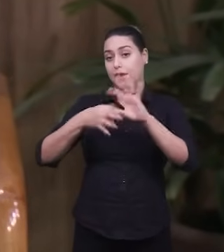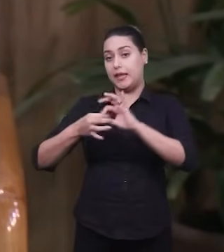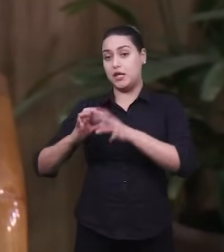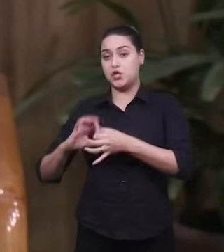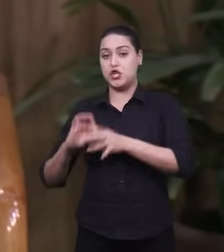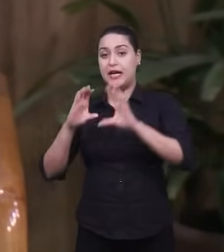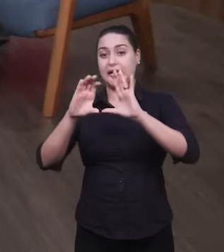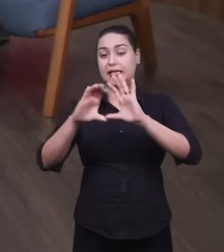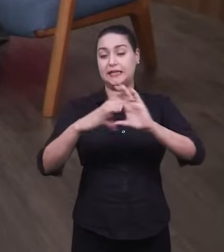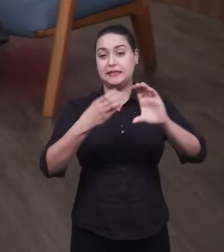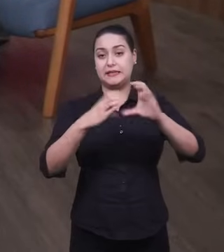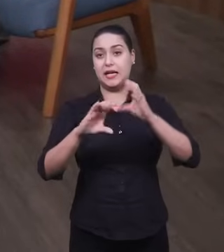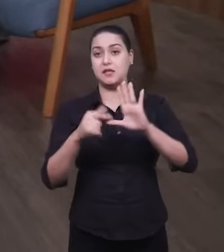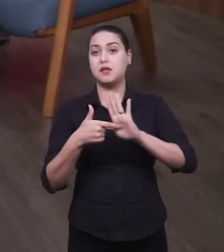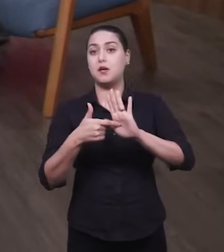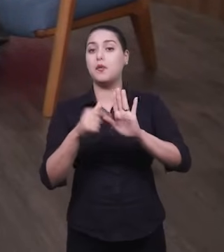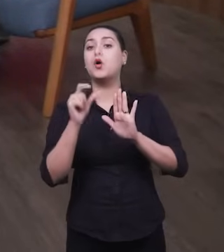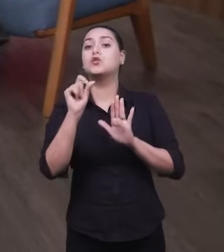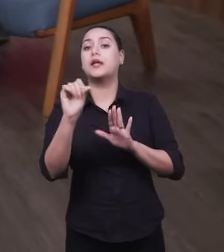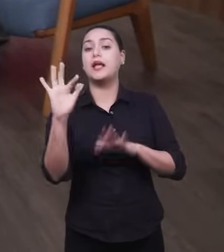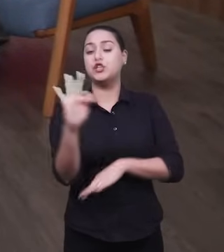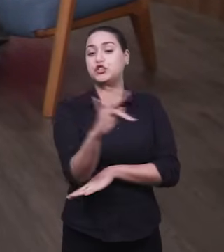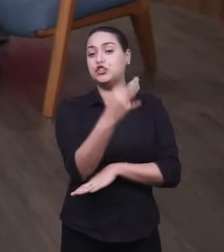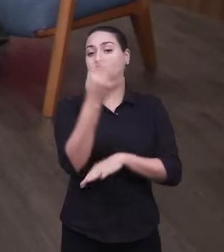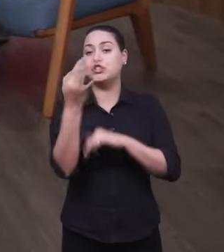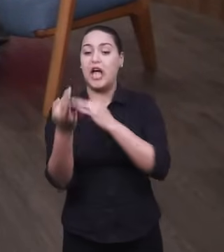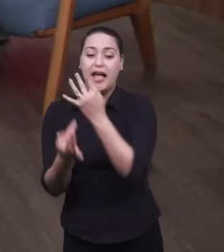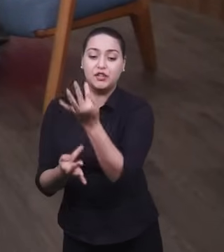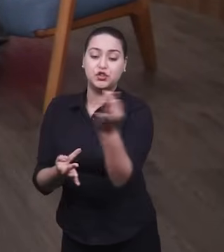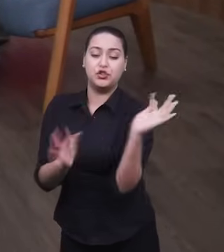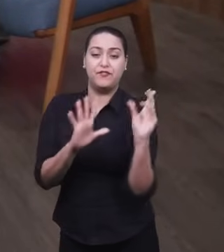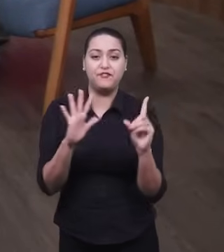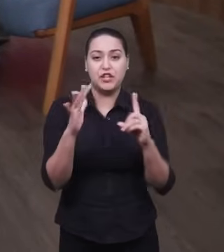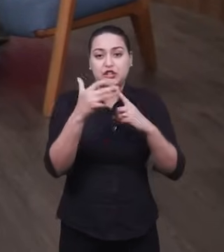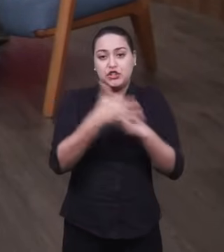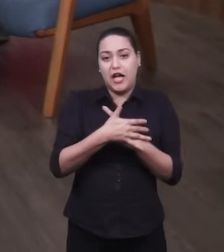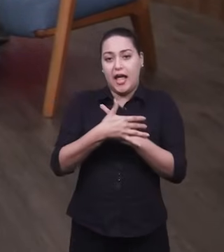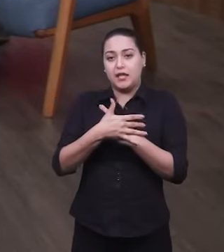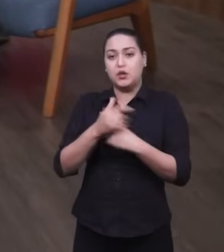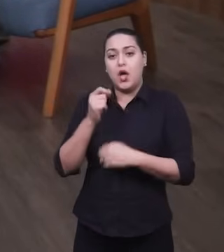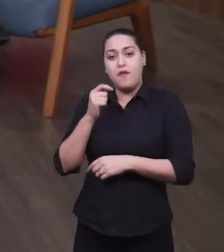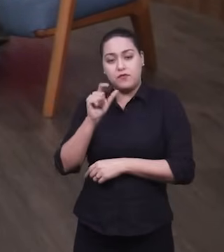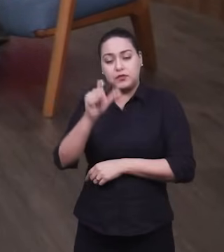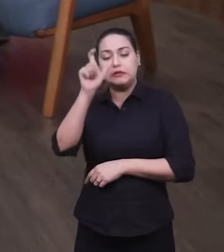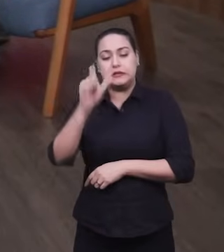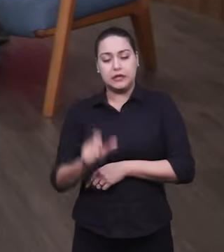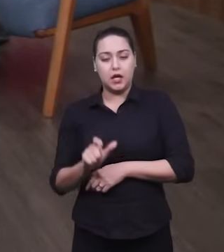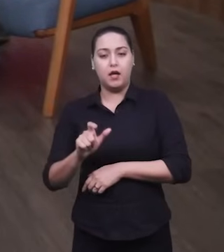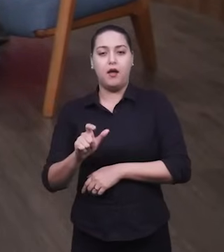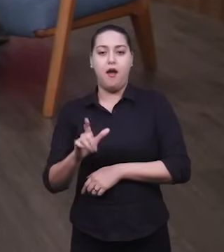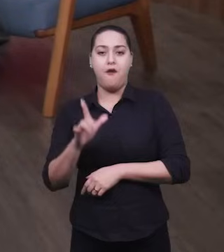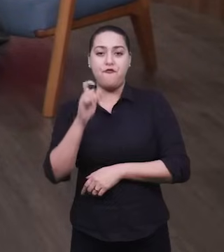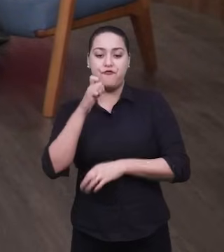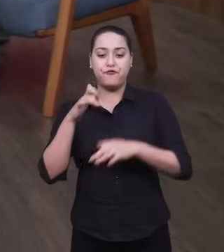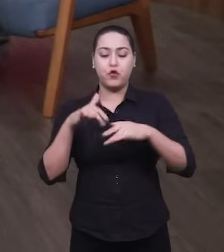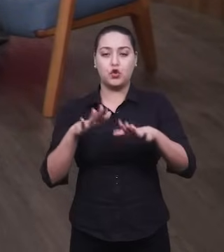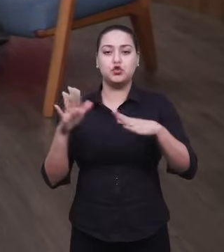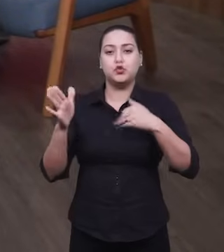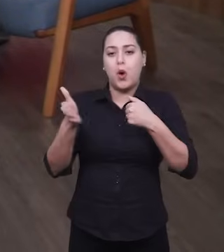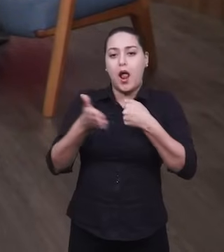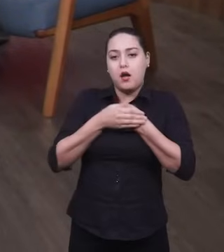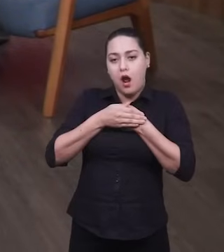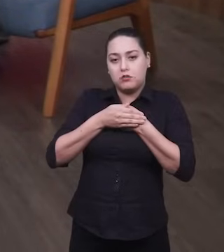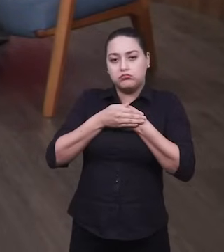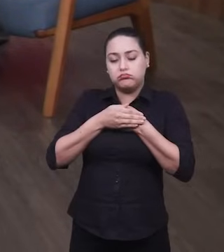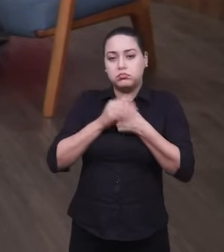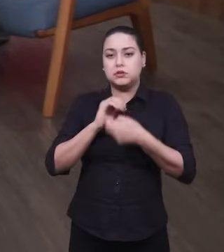contexto de Cantares, assim: jardim fechado és tu, irmã minha, fonte selada. Amém. Né? Então,